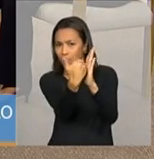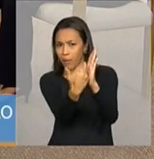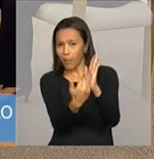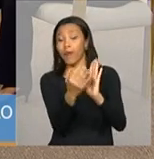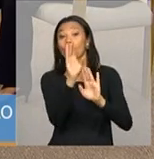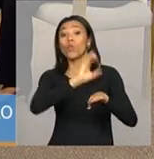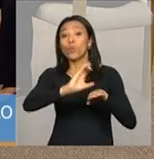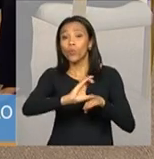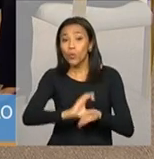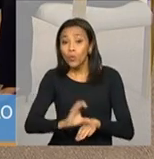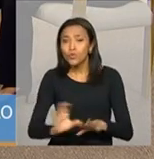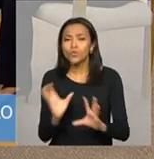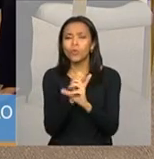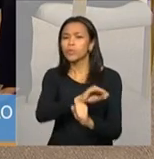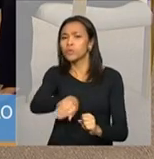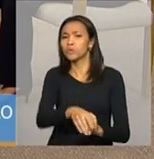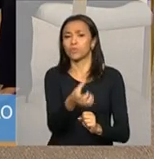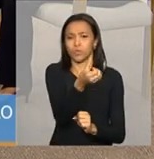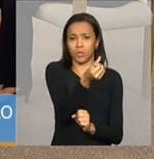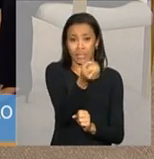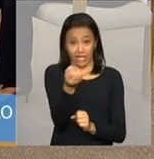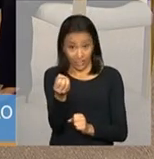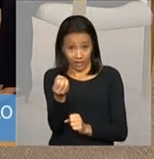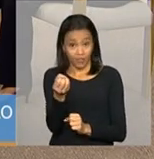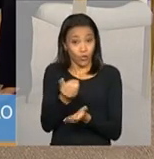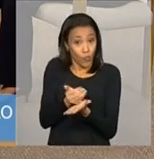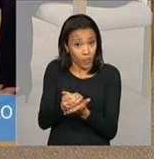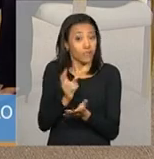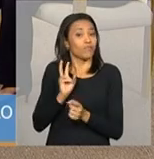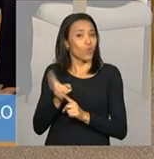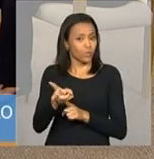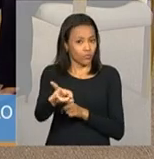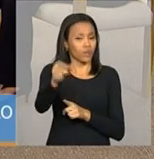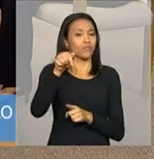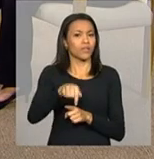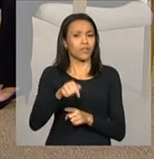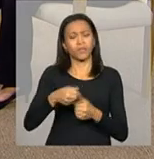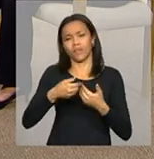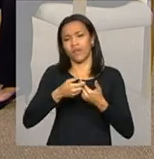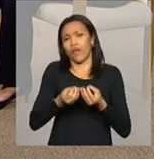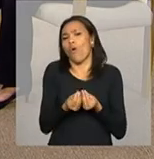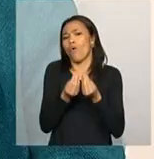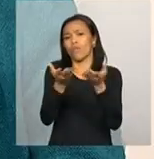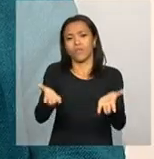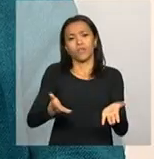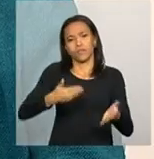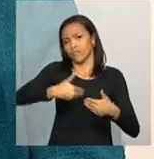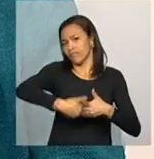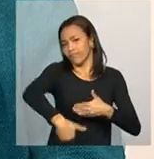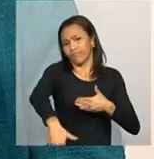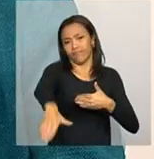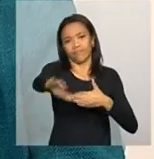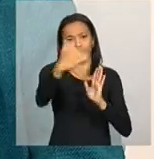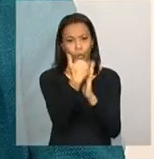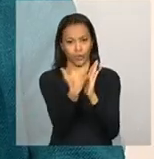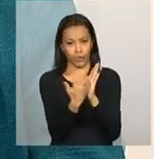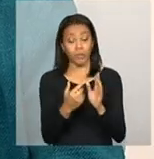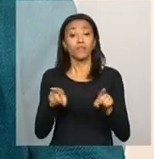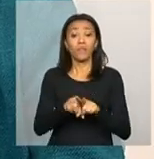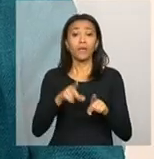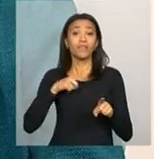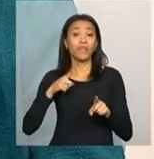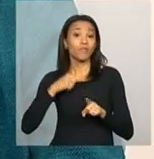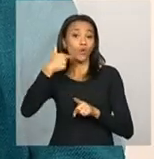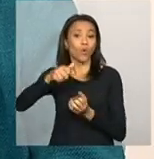600 cursos de formação inicial e continuada, que serão oferecidos ao longo do programa, e também temos o catálogo de